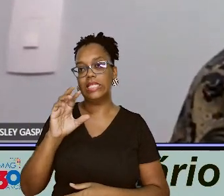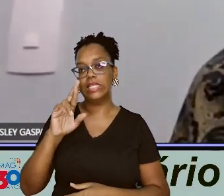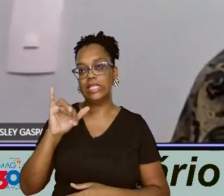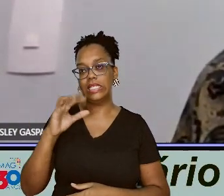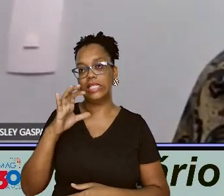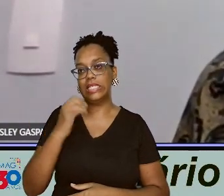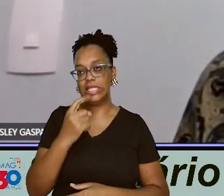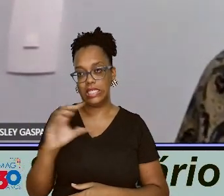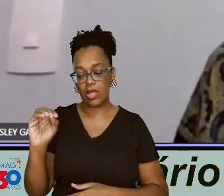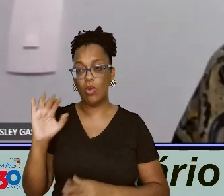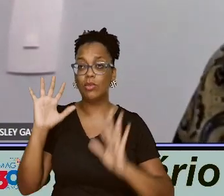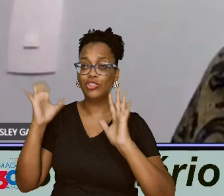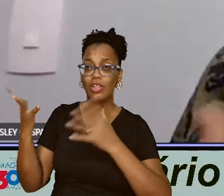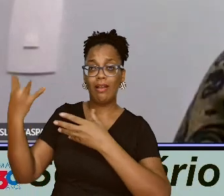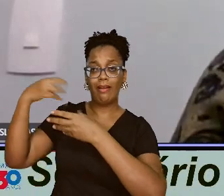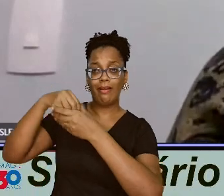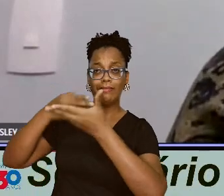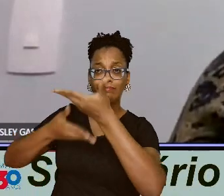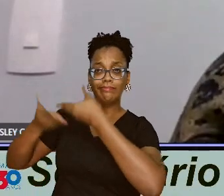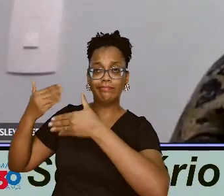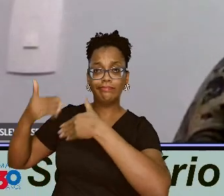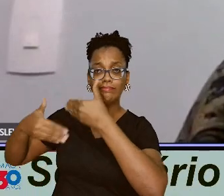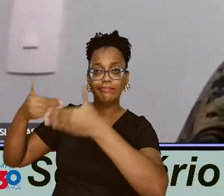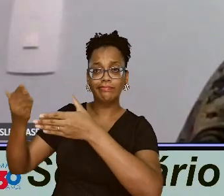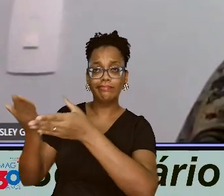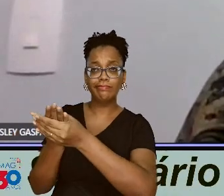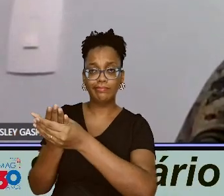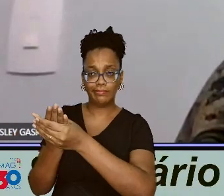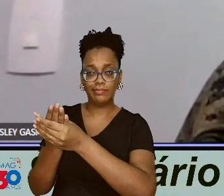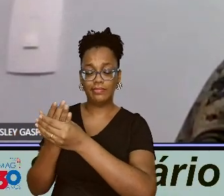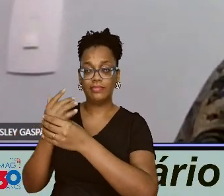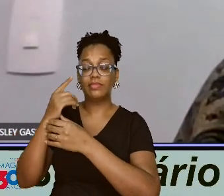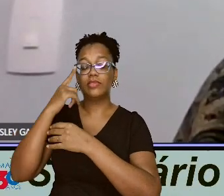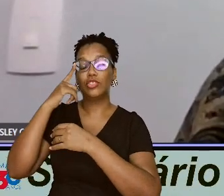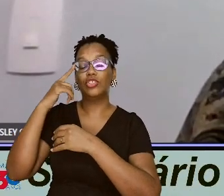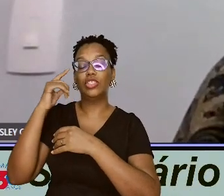envolvida internamente num processo de